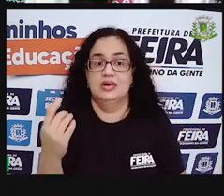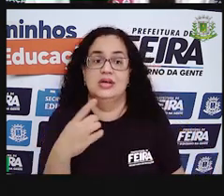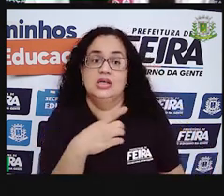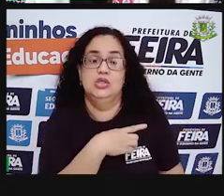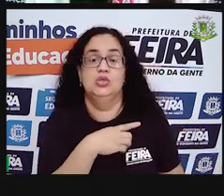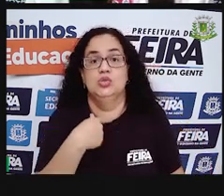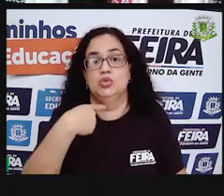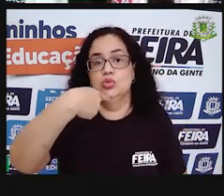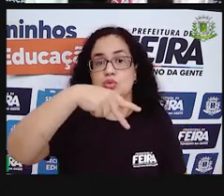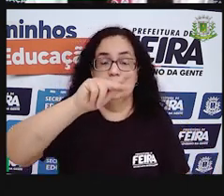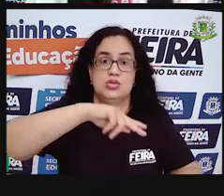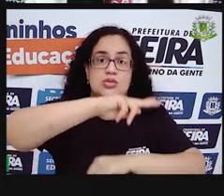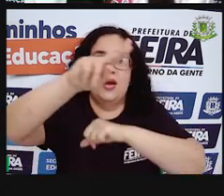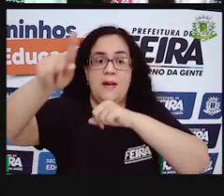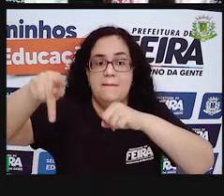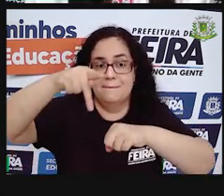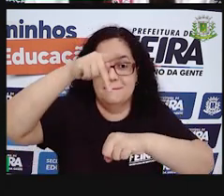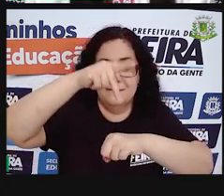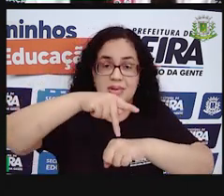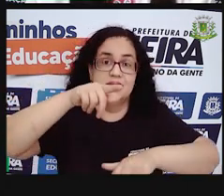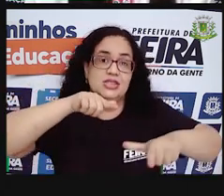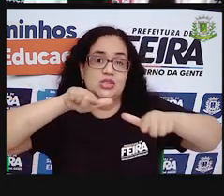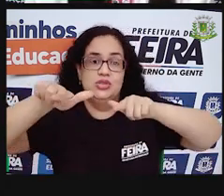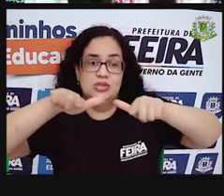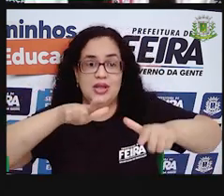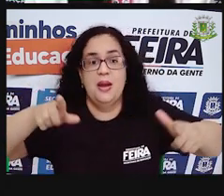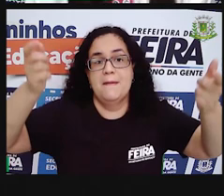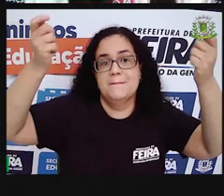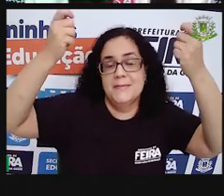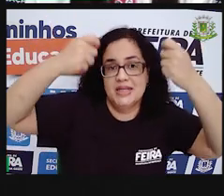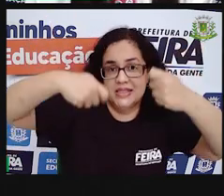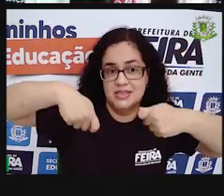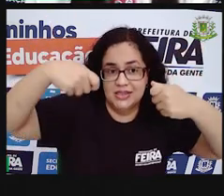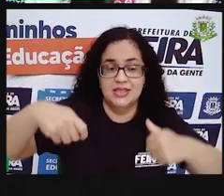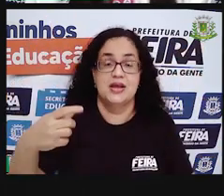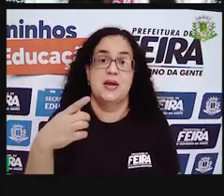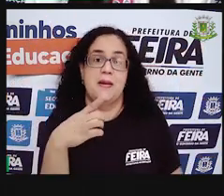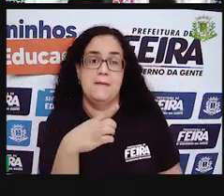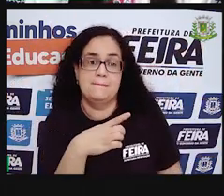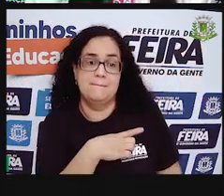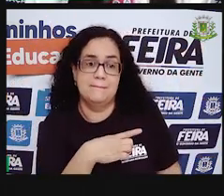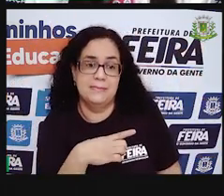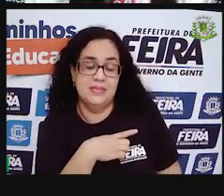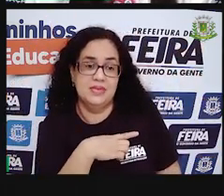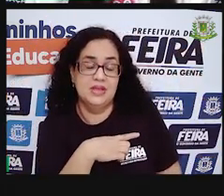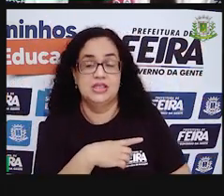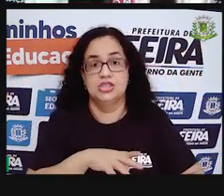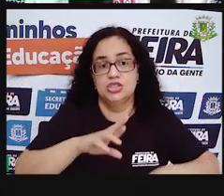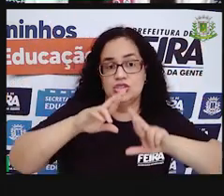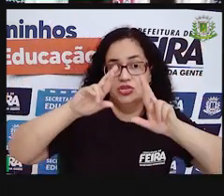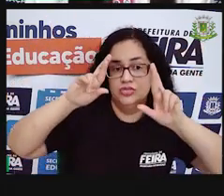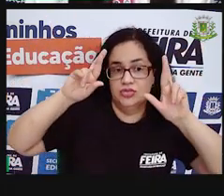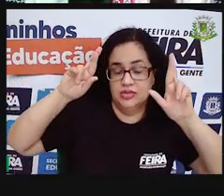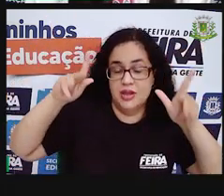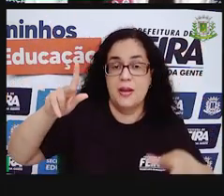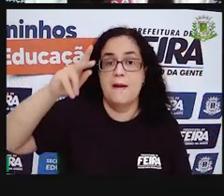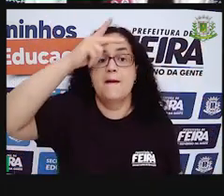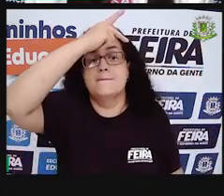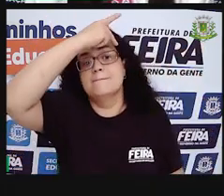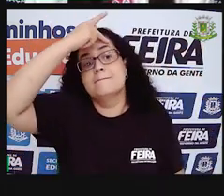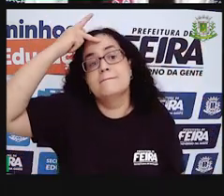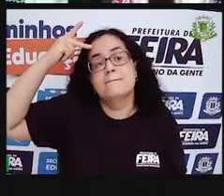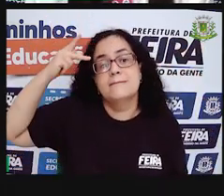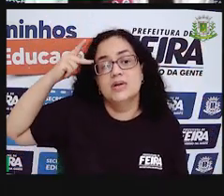em diversos setores de trabalho precisou, dependeu de etnias diferentes, né? De pessoas vindas aí